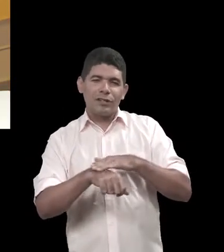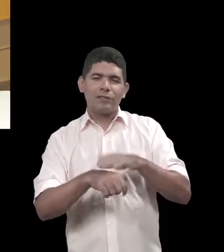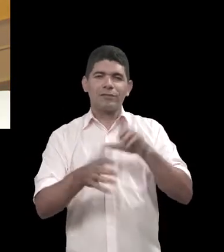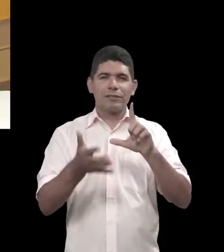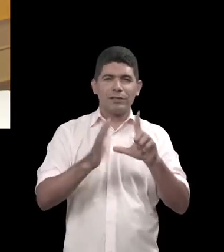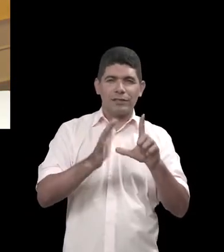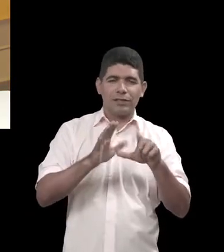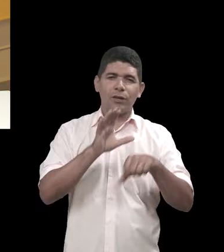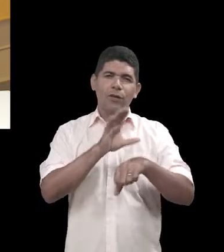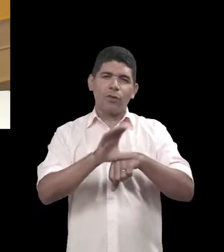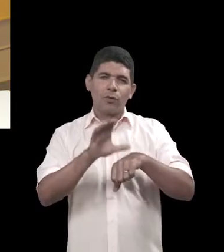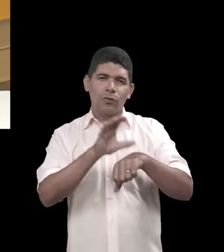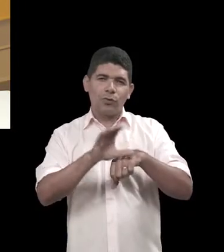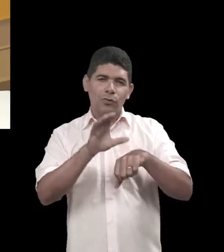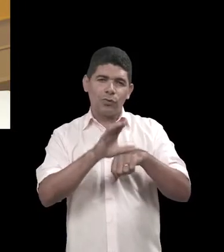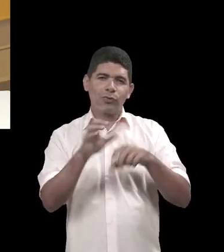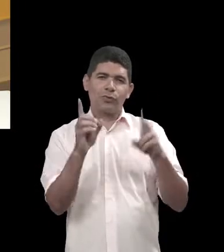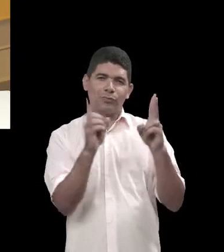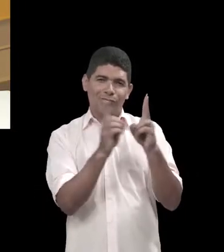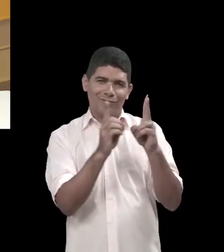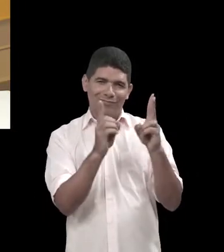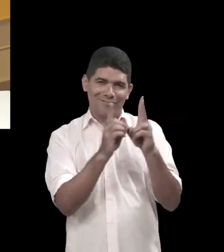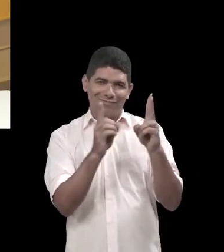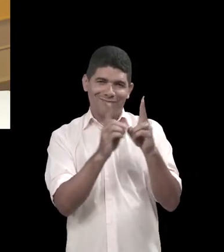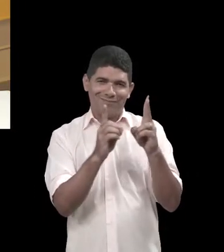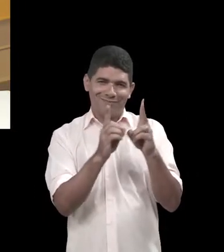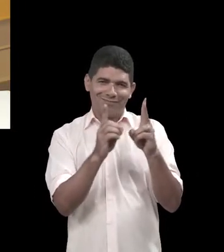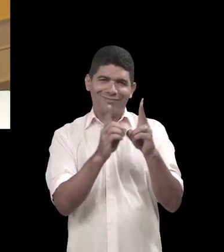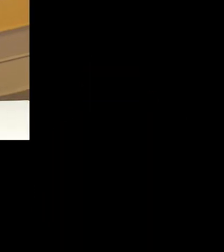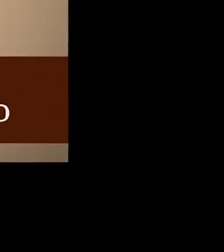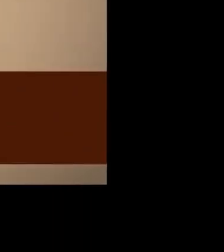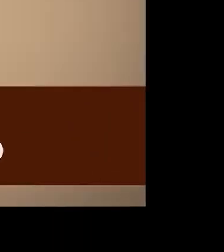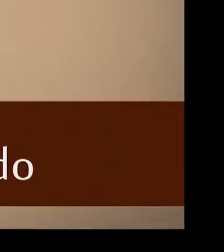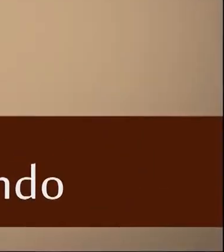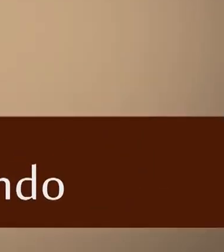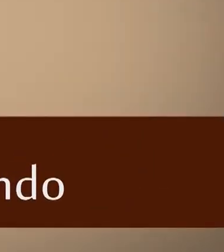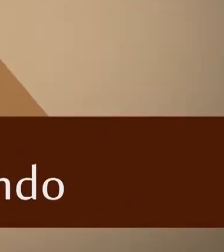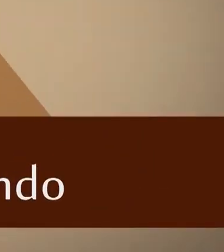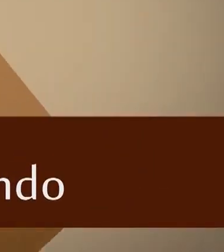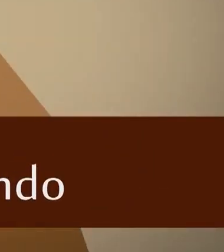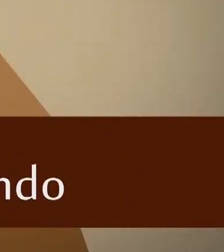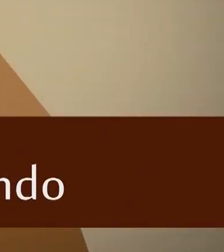do Rio Grande do Norte. A gente volta já já depois do intervalo. Até lá.